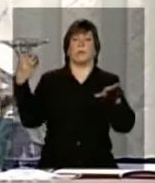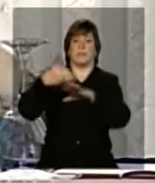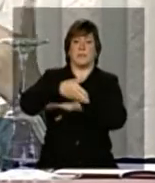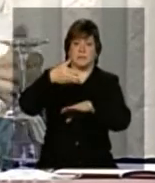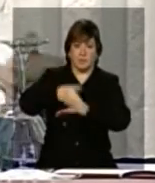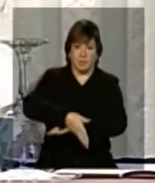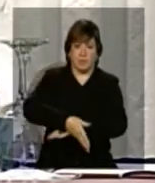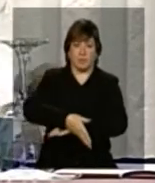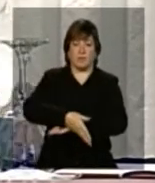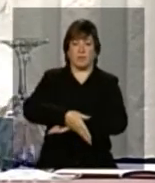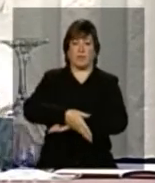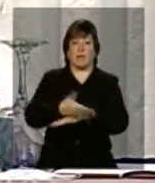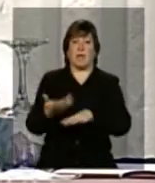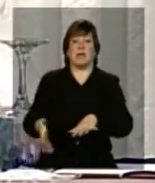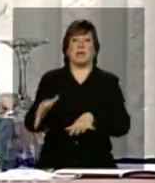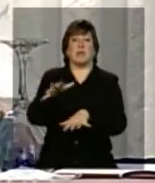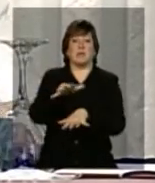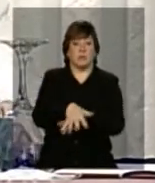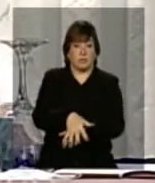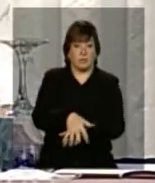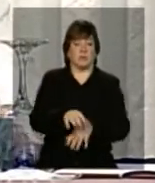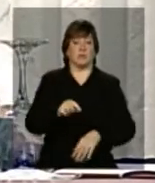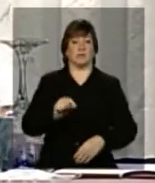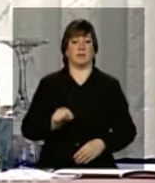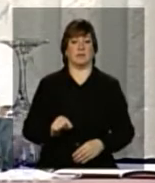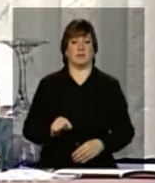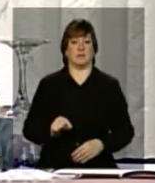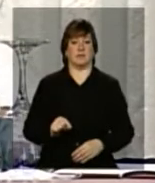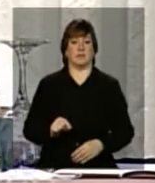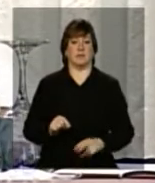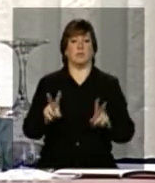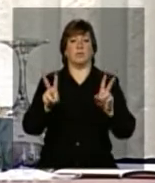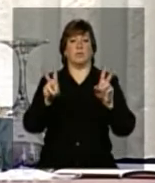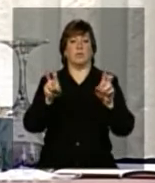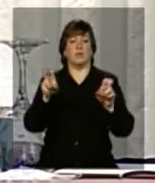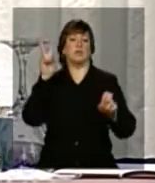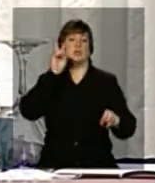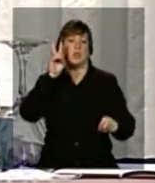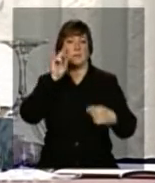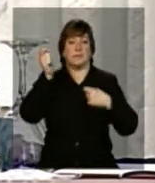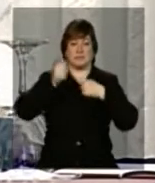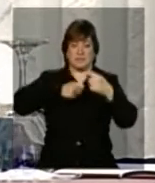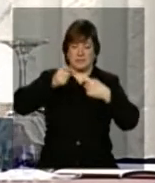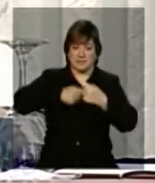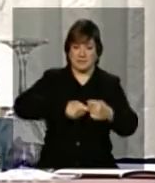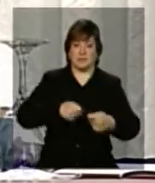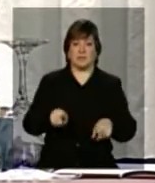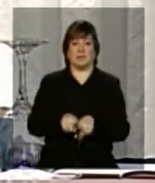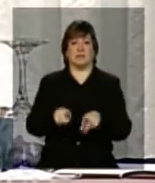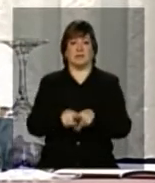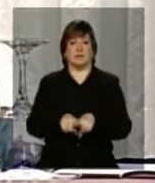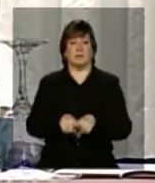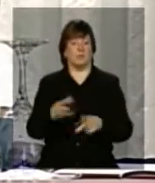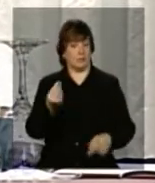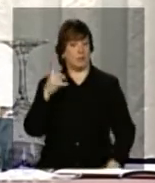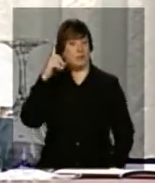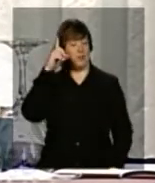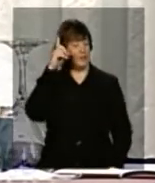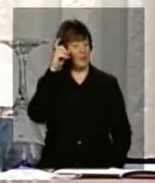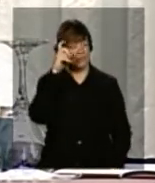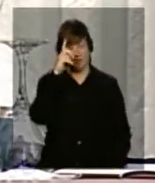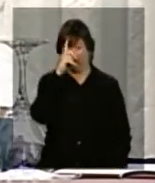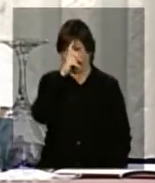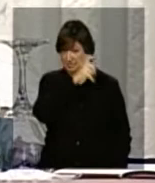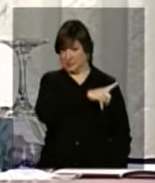participou da inclusão, né, dos temas de sexualidade, que foi muito difícil,